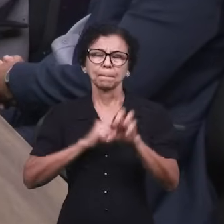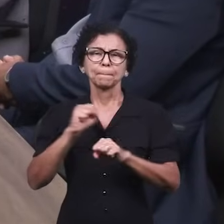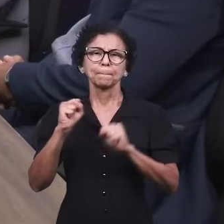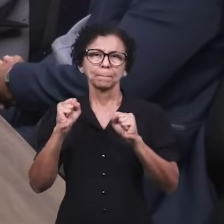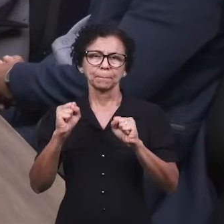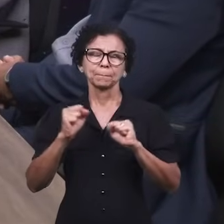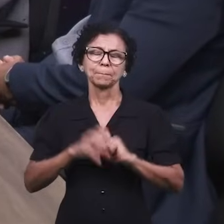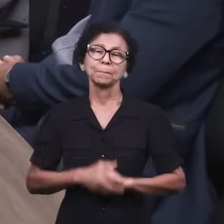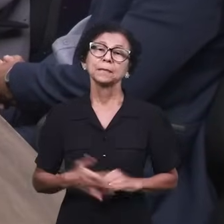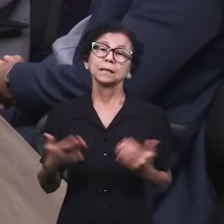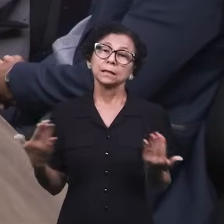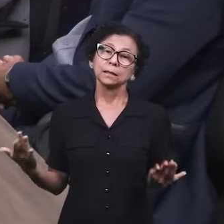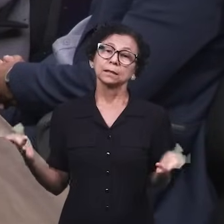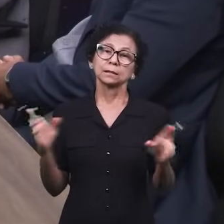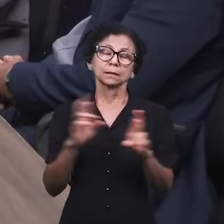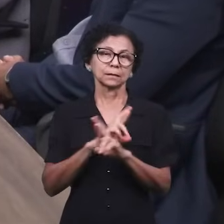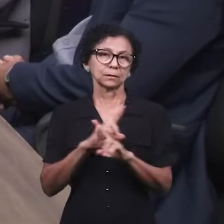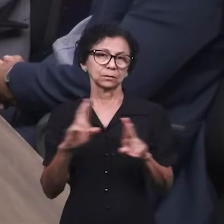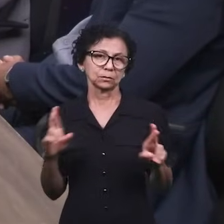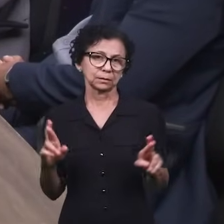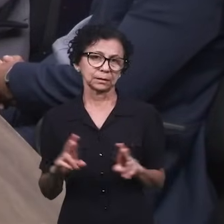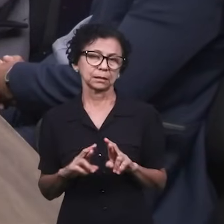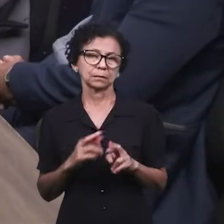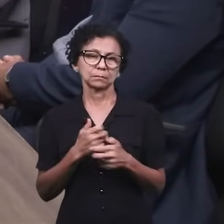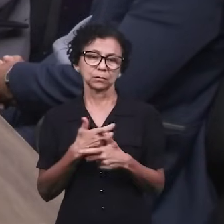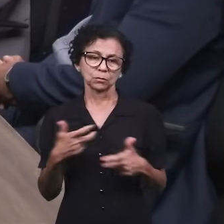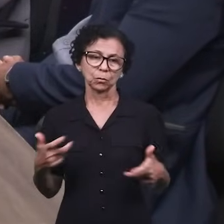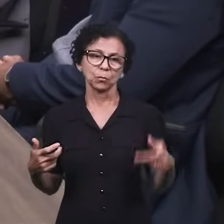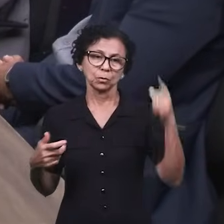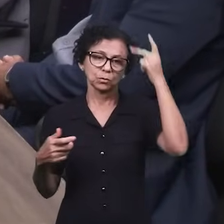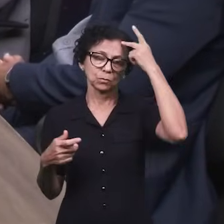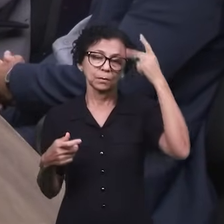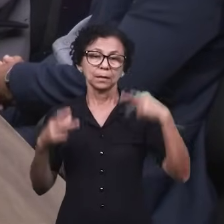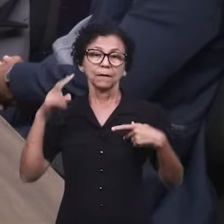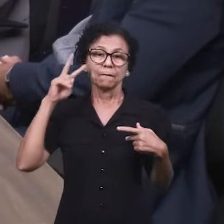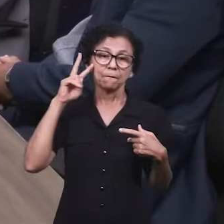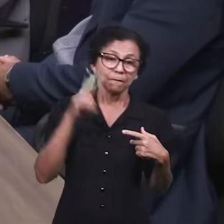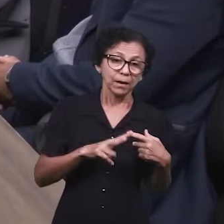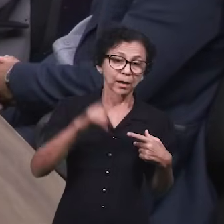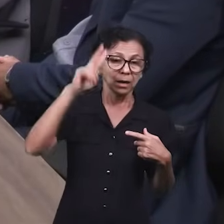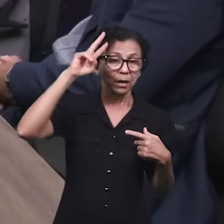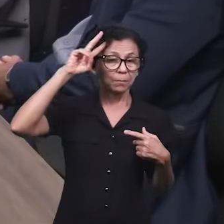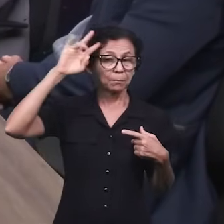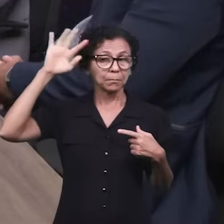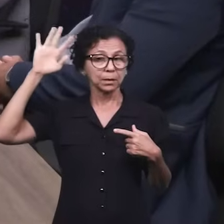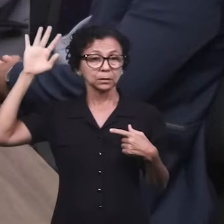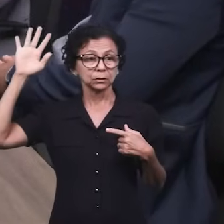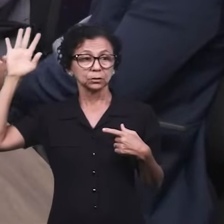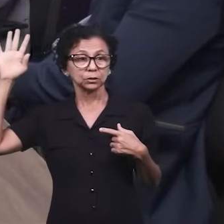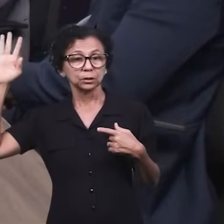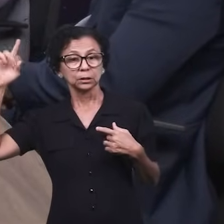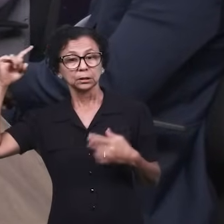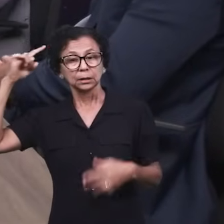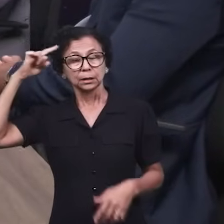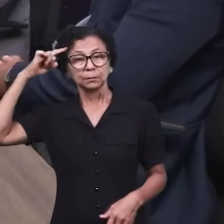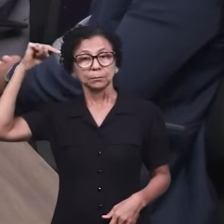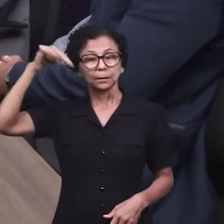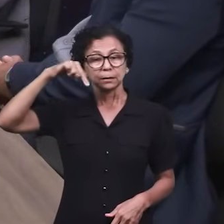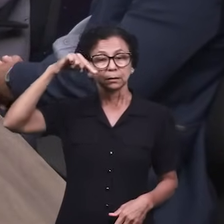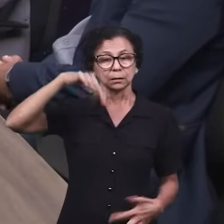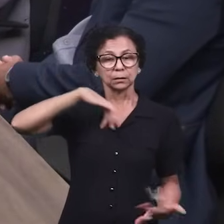naturalmente, aquilo que está relacionado ao que o homem vê e ele imagina e ele pensa na